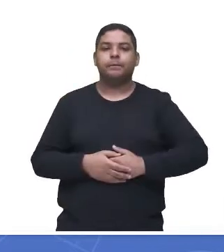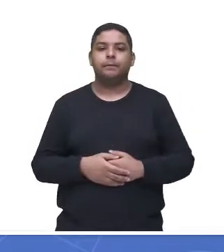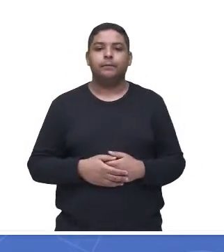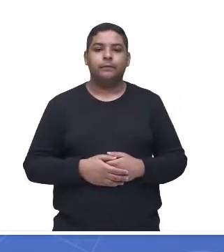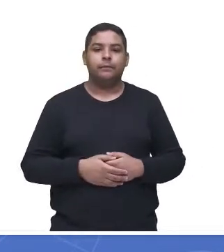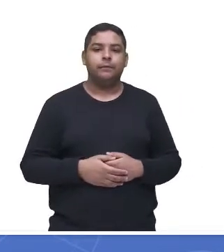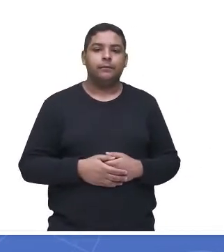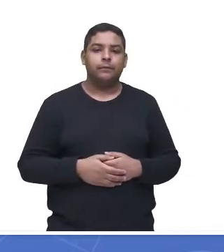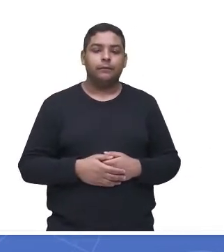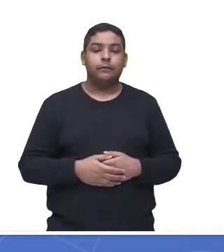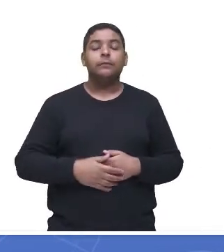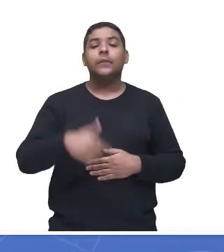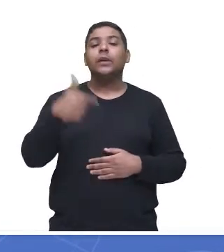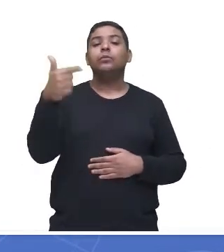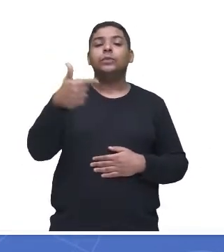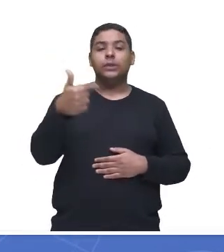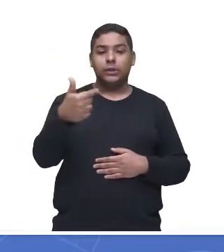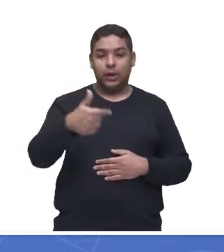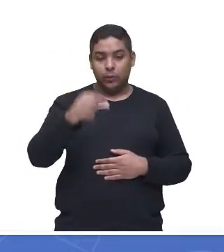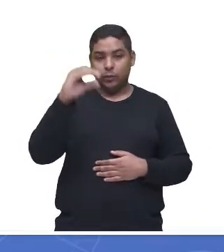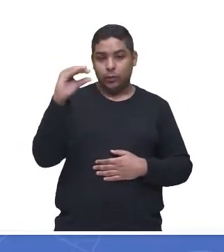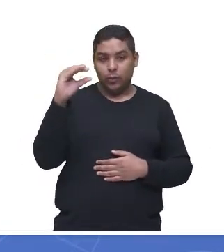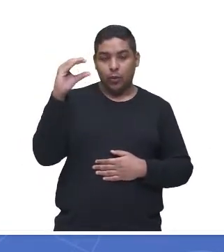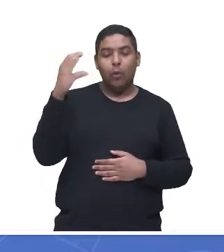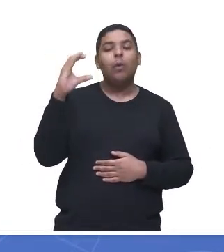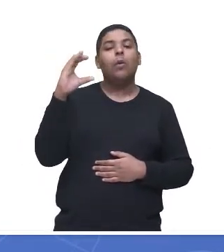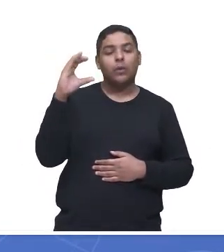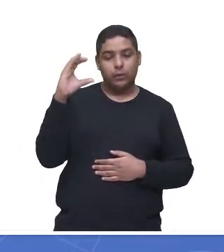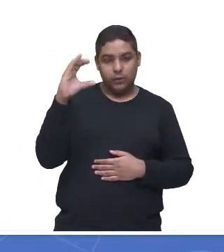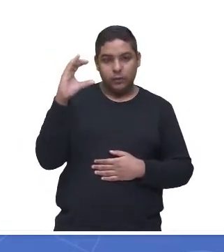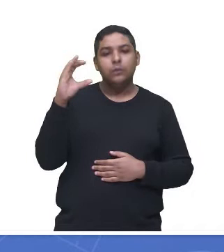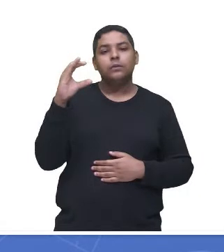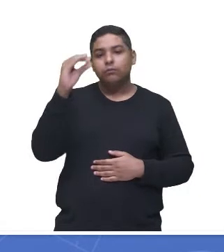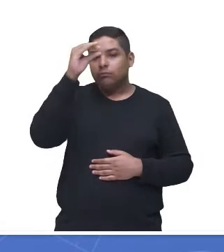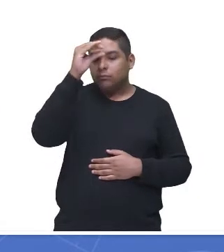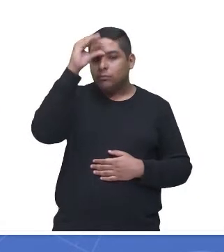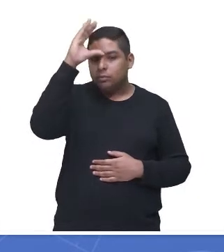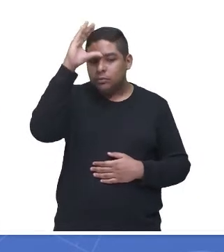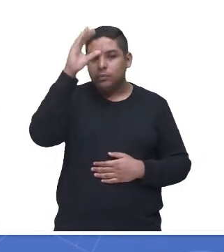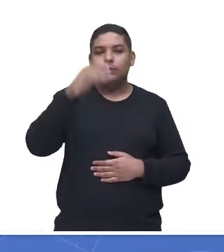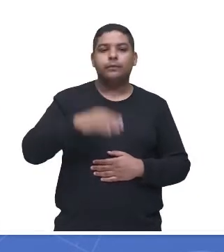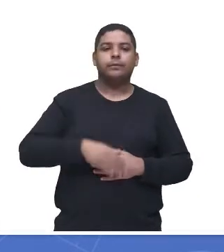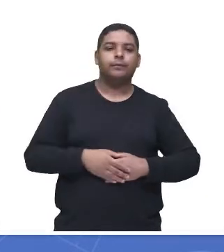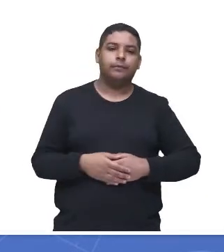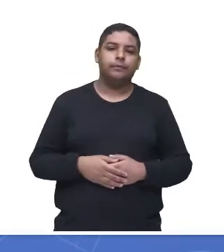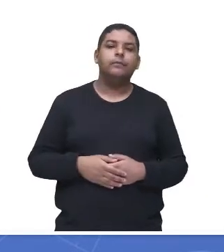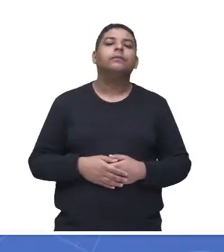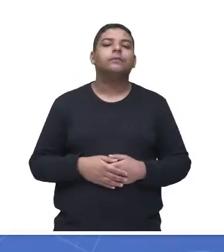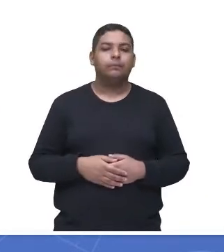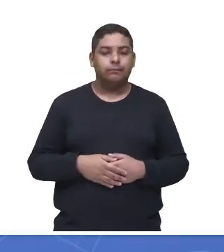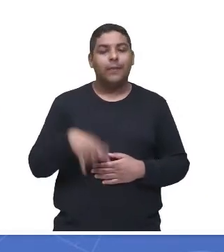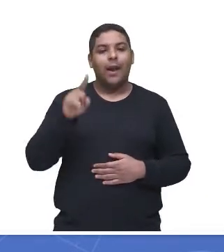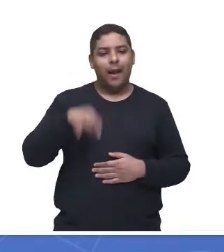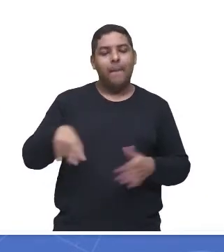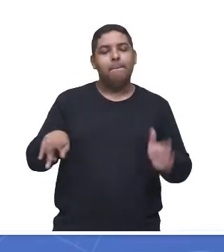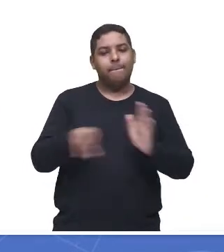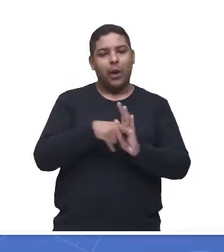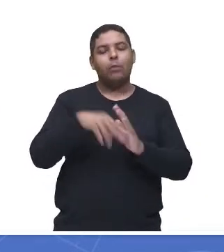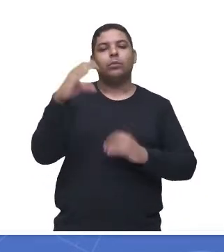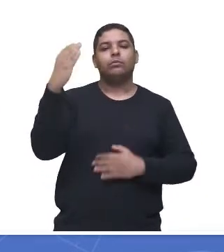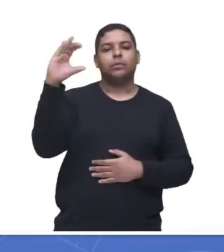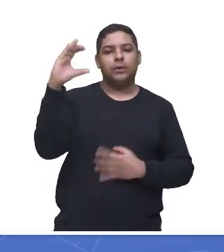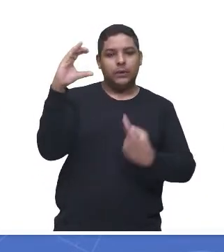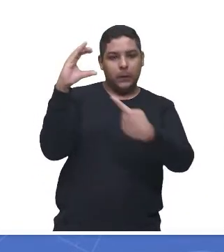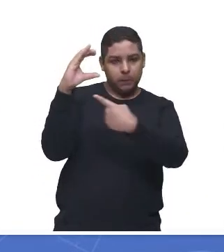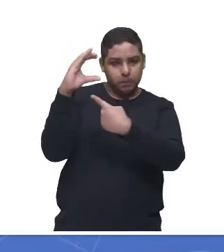o segundo tipo de conhecimento que a gente vai analisar. O que é o conhecimento científico, pessoal? O nome já diz, né, ciência, né? Vem da